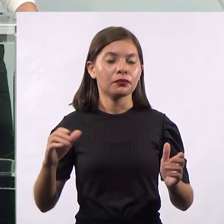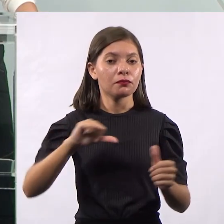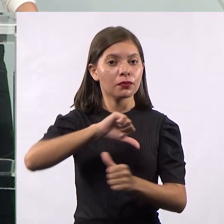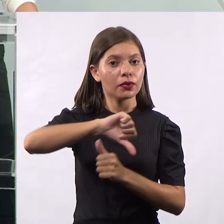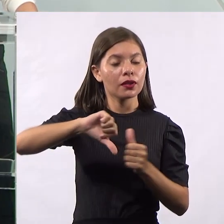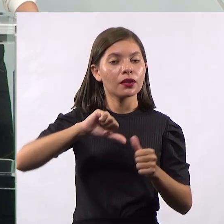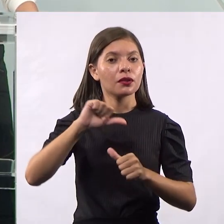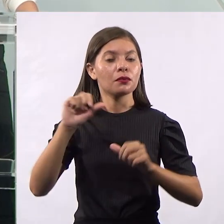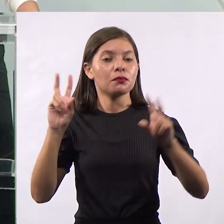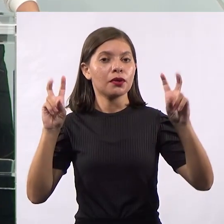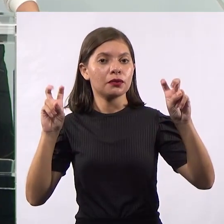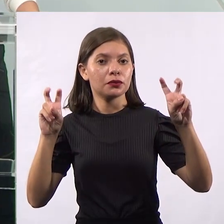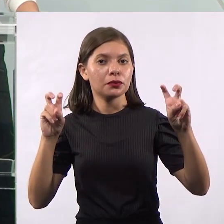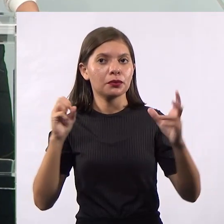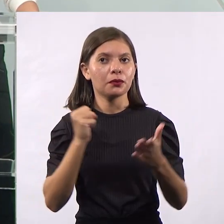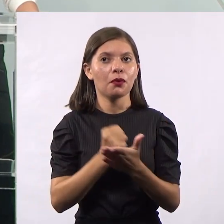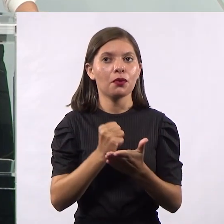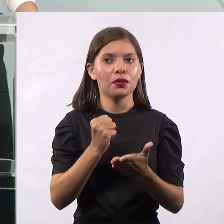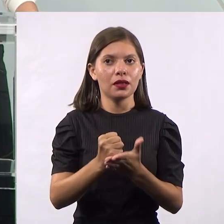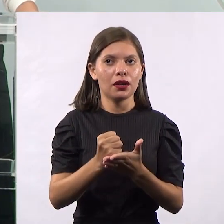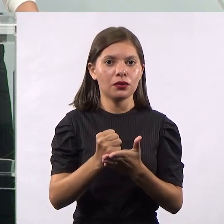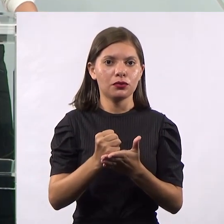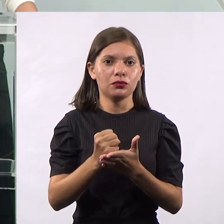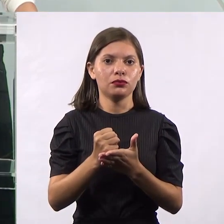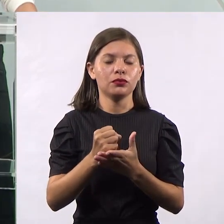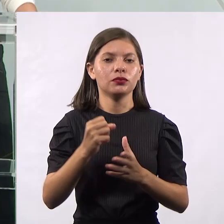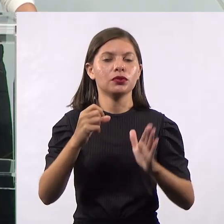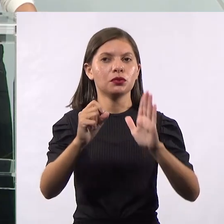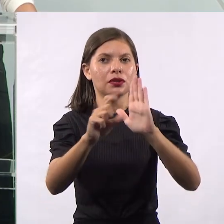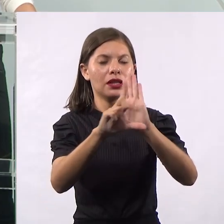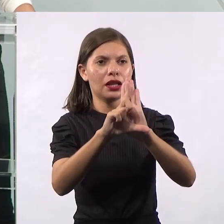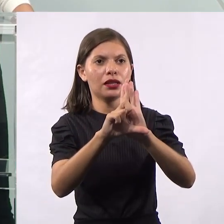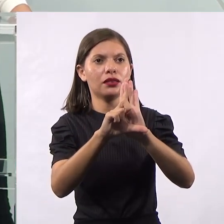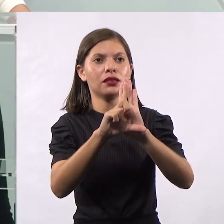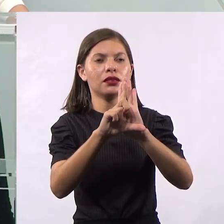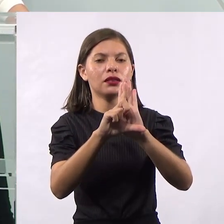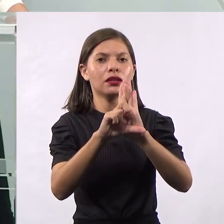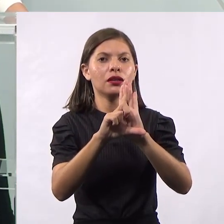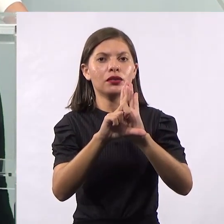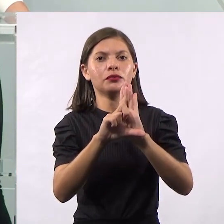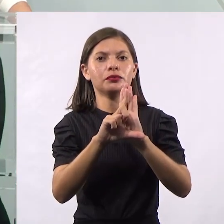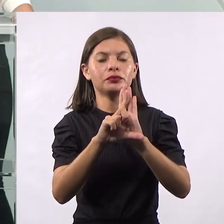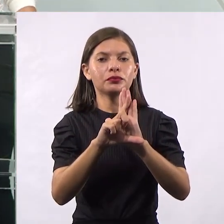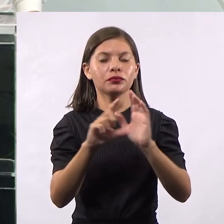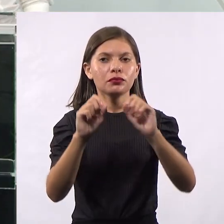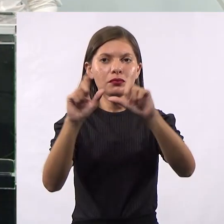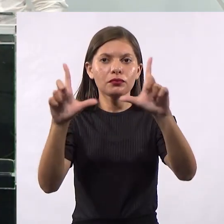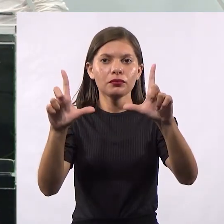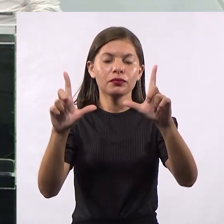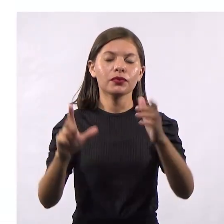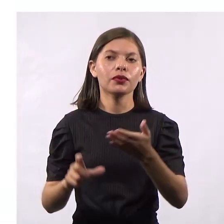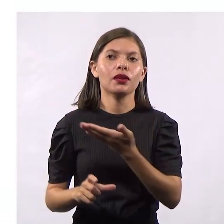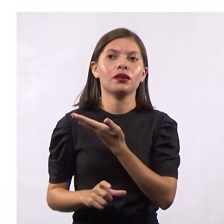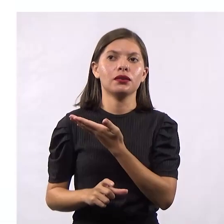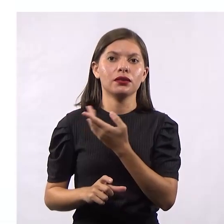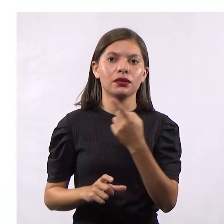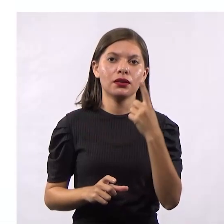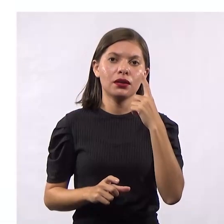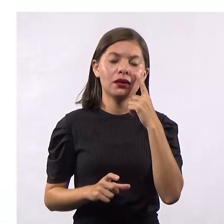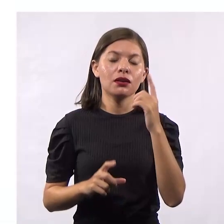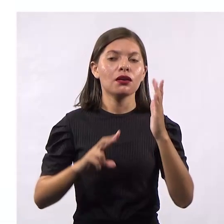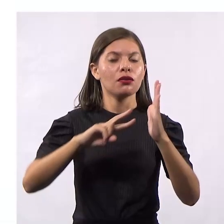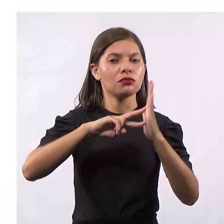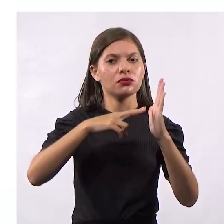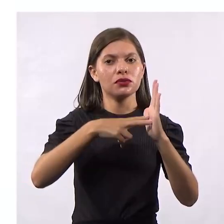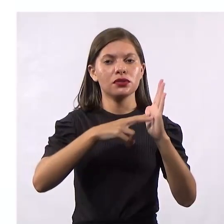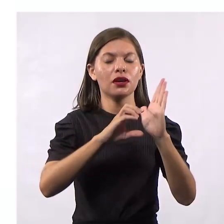para o assunto contrato de concessão, segundo a Lei 8987, vamos dar uma olhada no slide. O